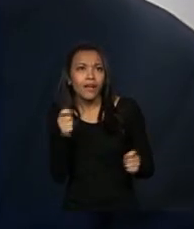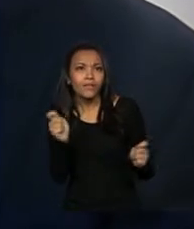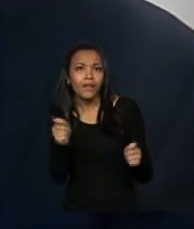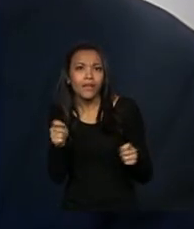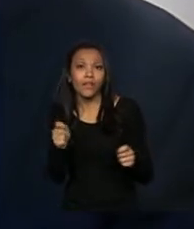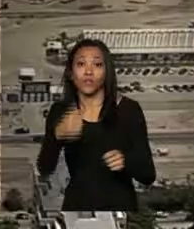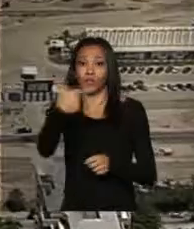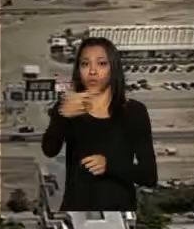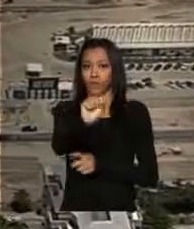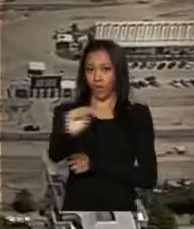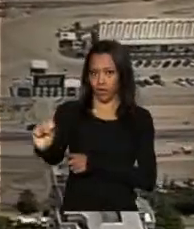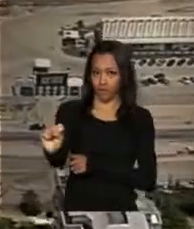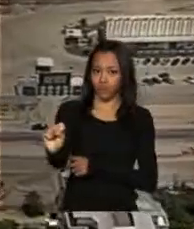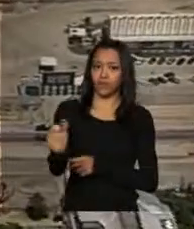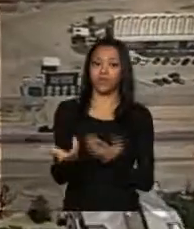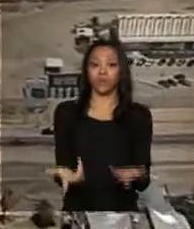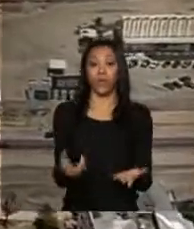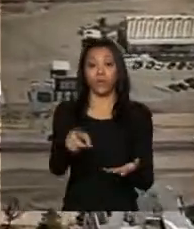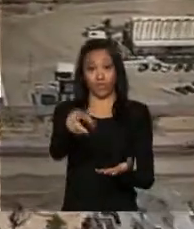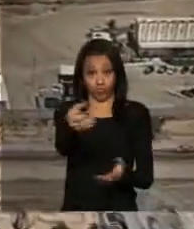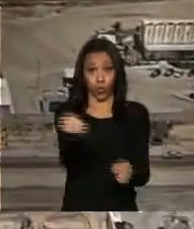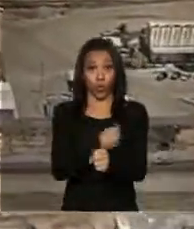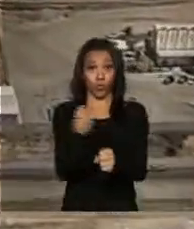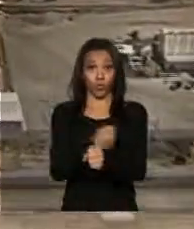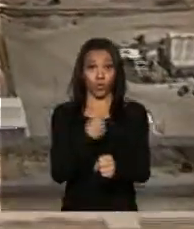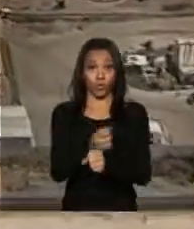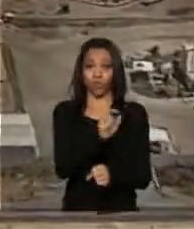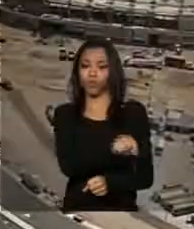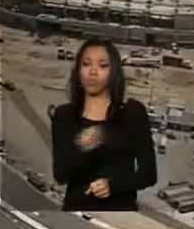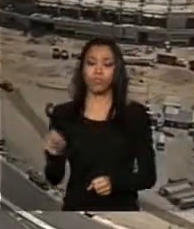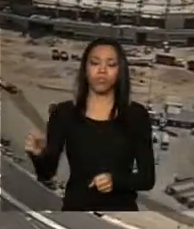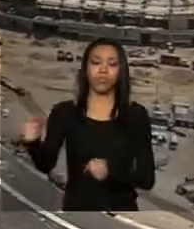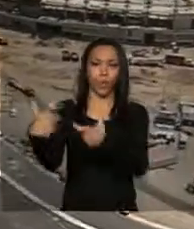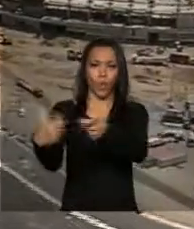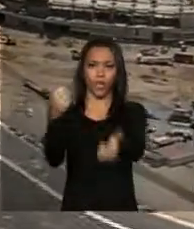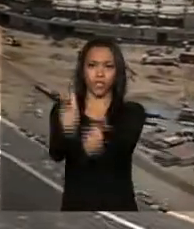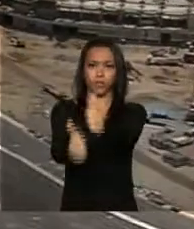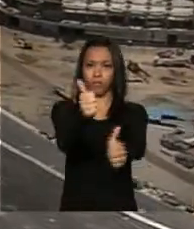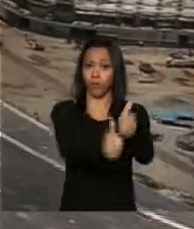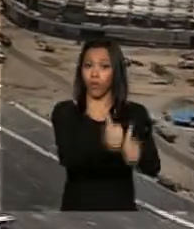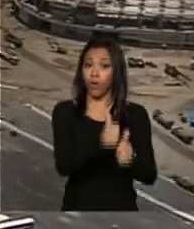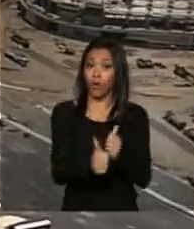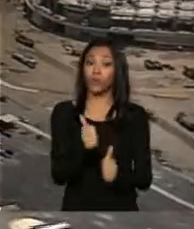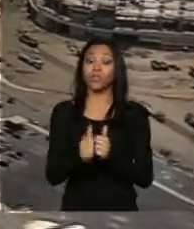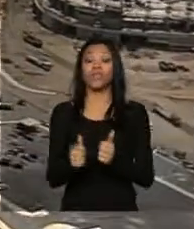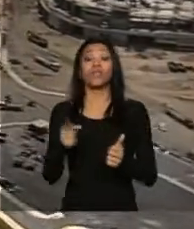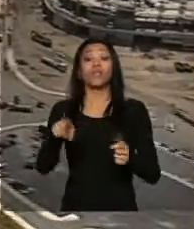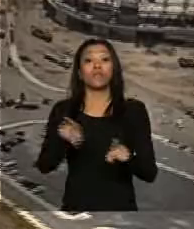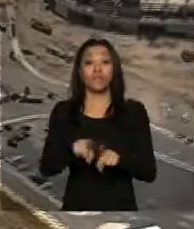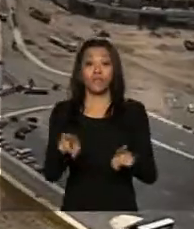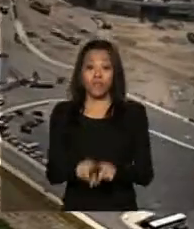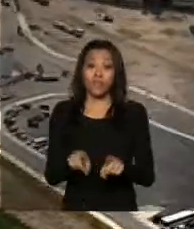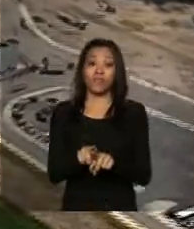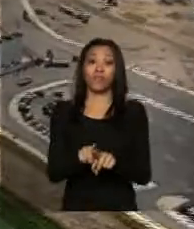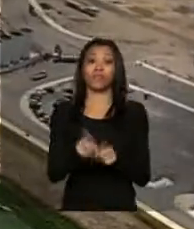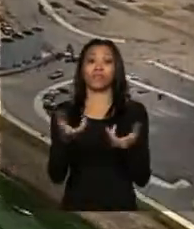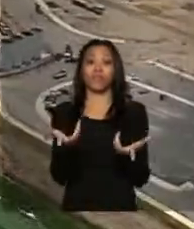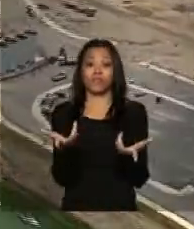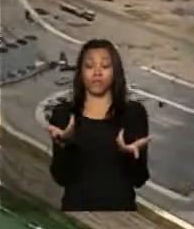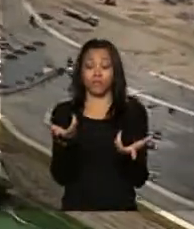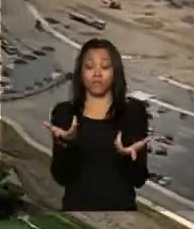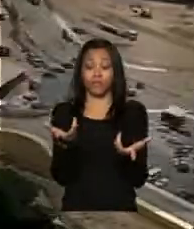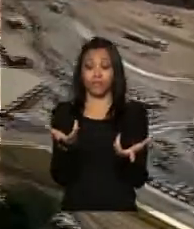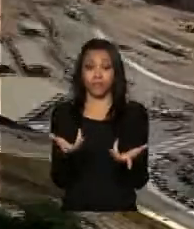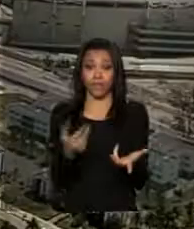segundo semestre. Além da construção de centros esportivos, estão sendo reformadas instalações usadas no Pan-Americano